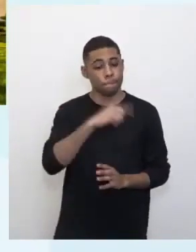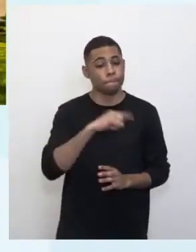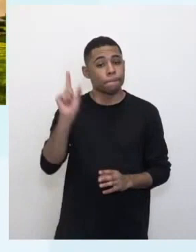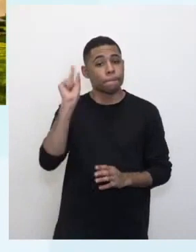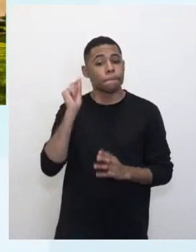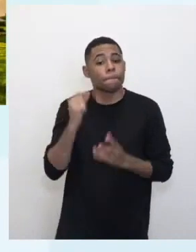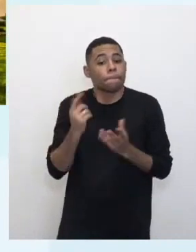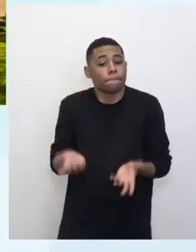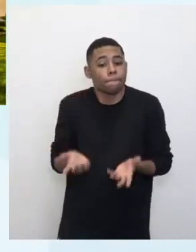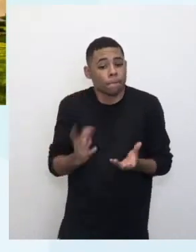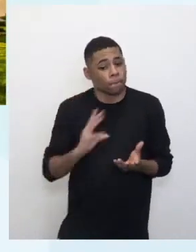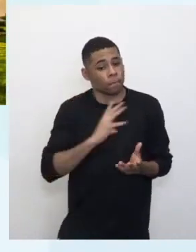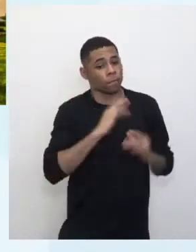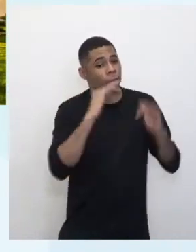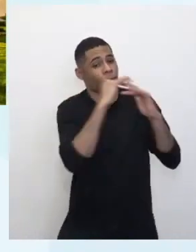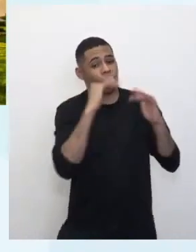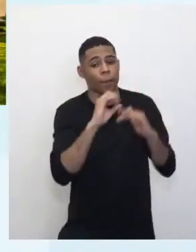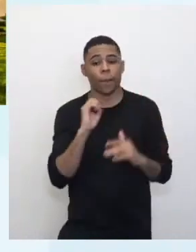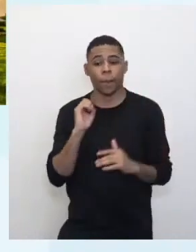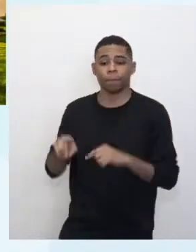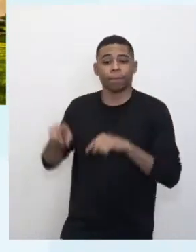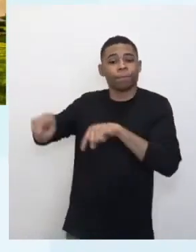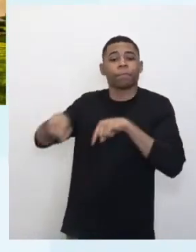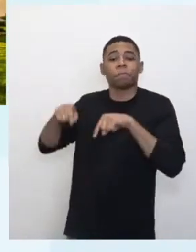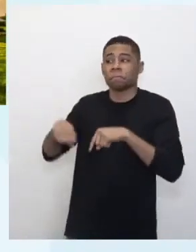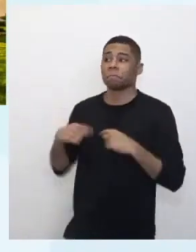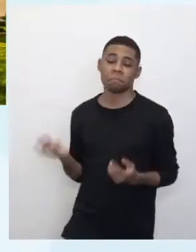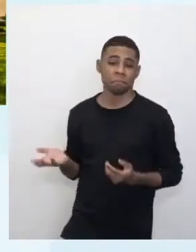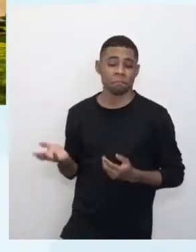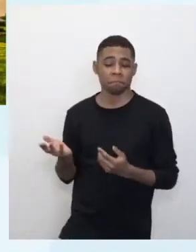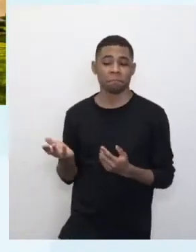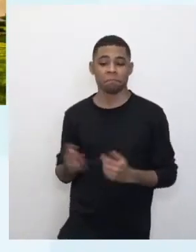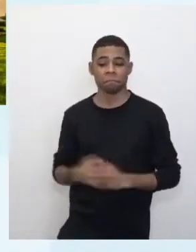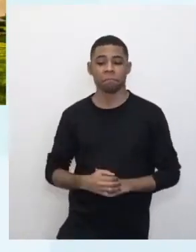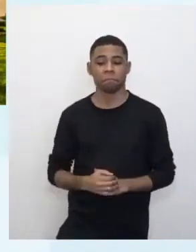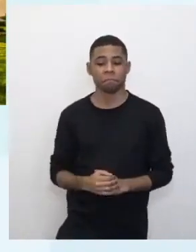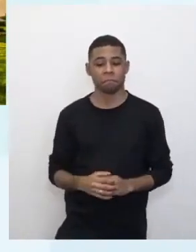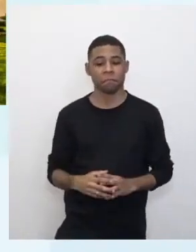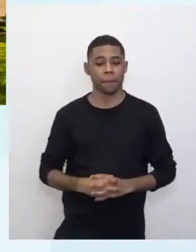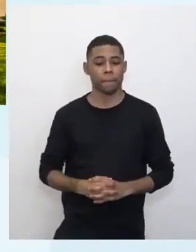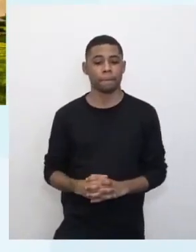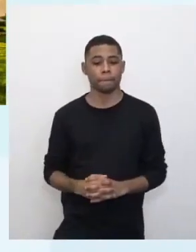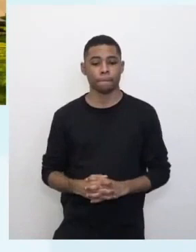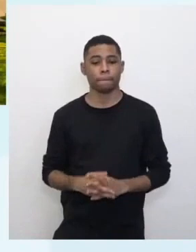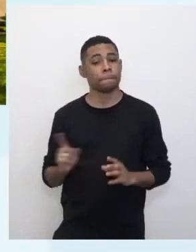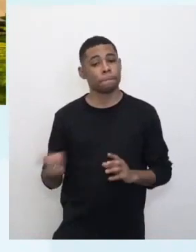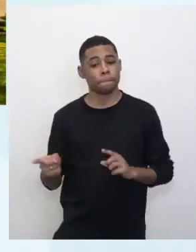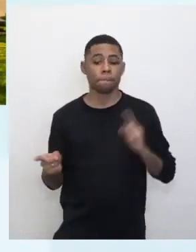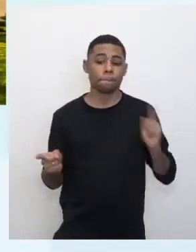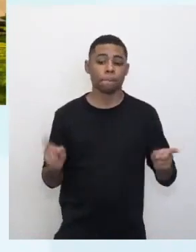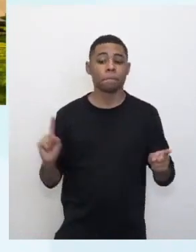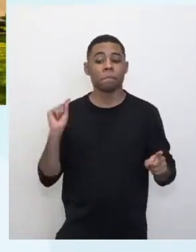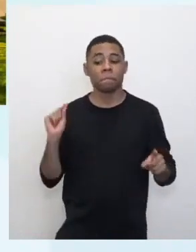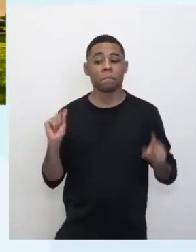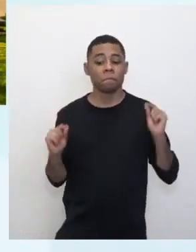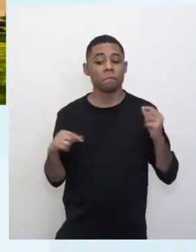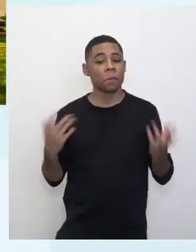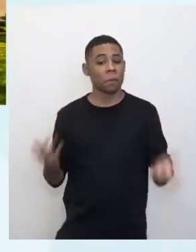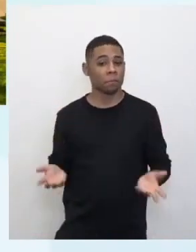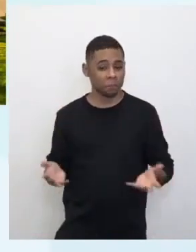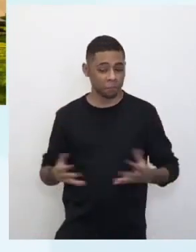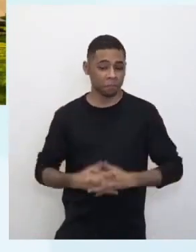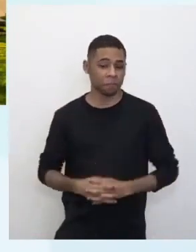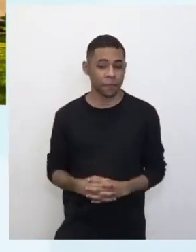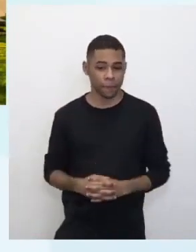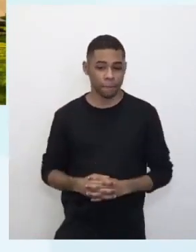the city or the countryside. Agora você pode escolher ou o campo ou o interior. Ou a cidade ou o